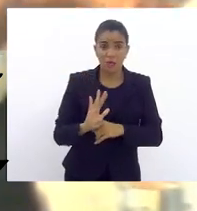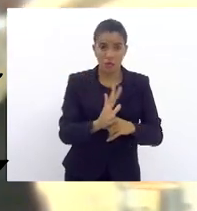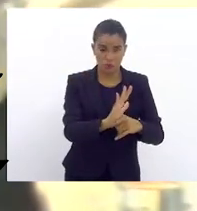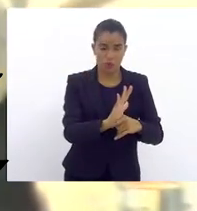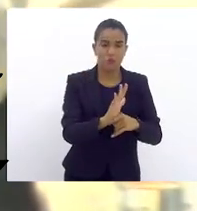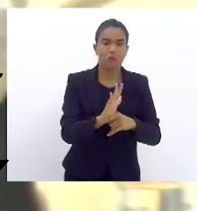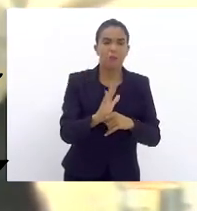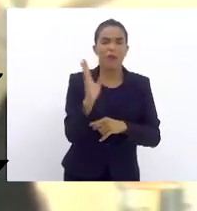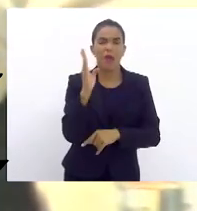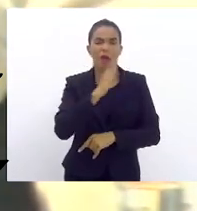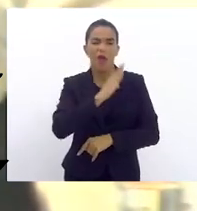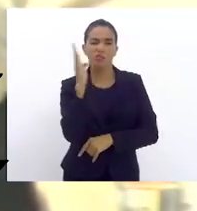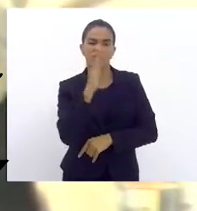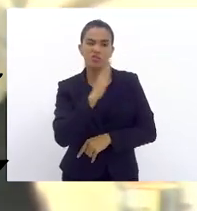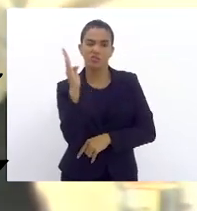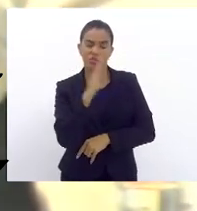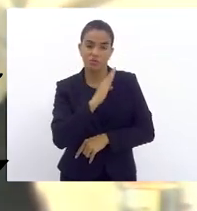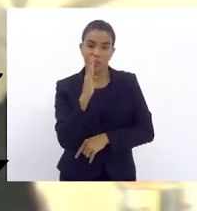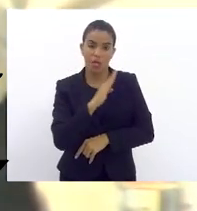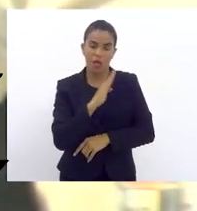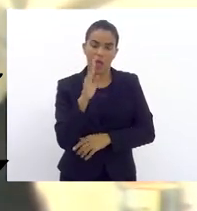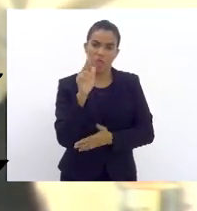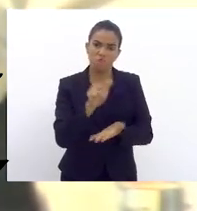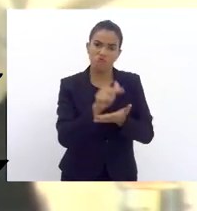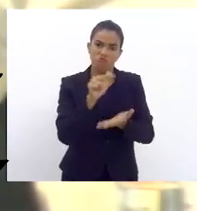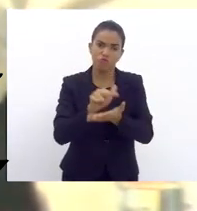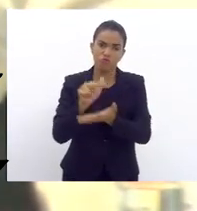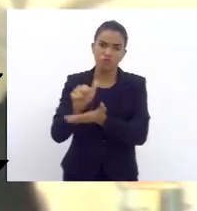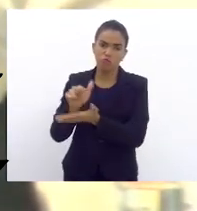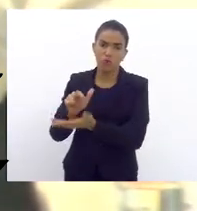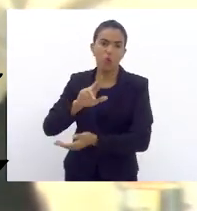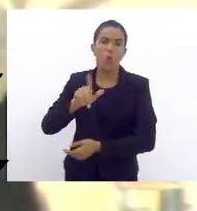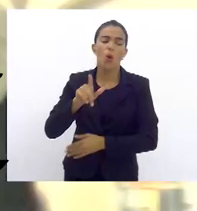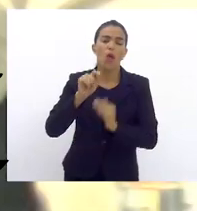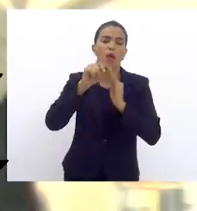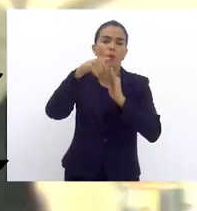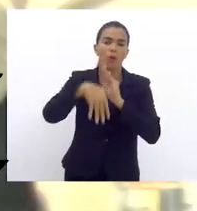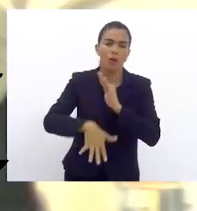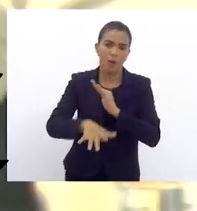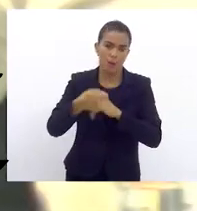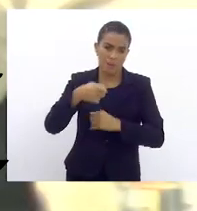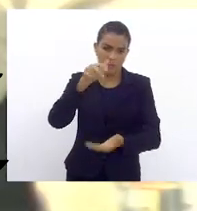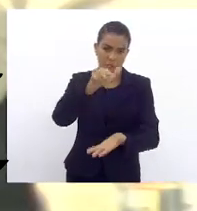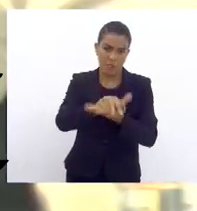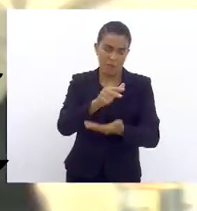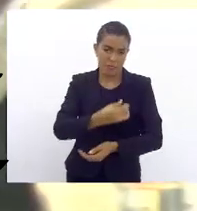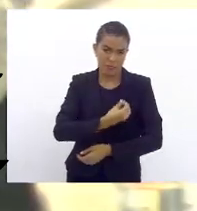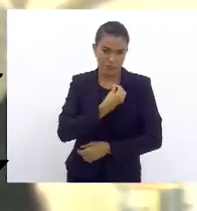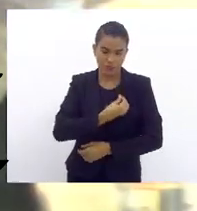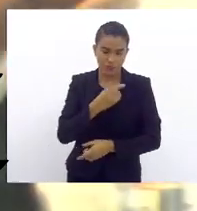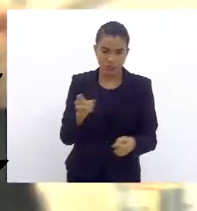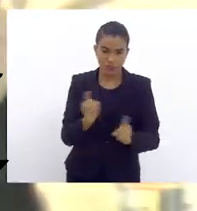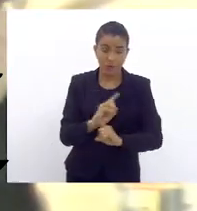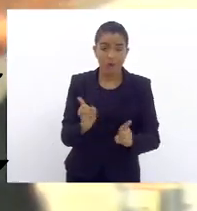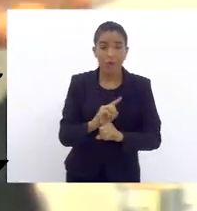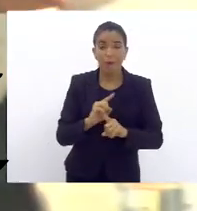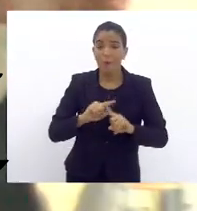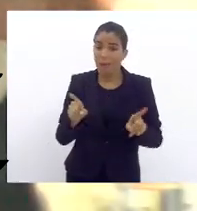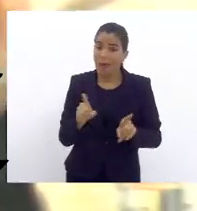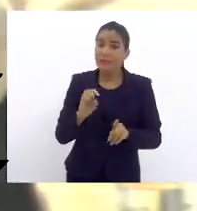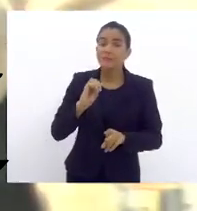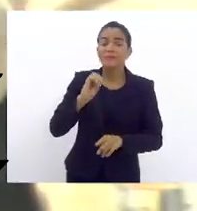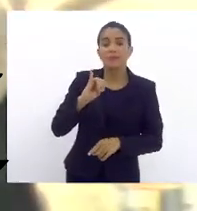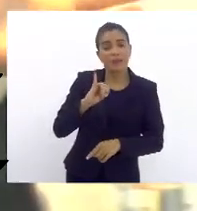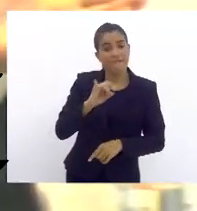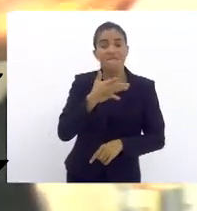e agilizar essa regularização não é que o terreiro tem que ser reconhecido por existir mas é que em havendo